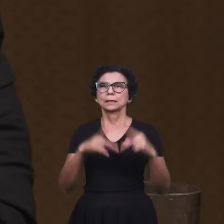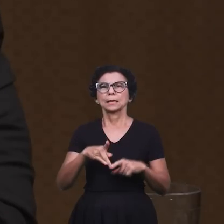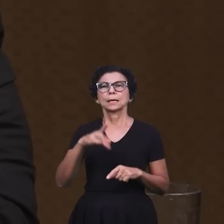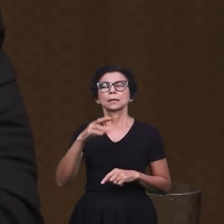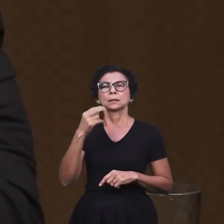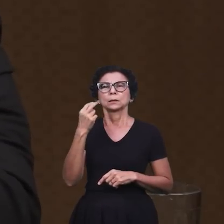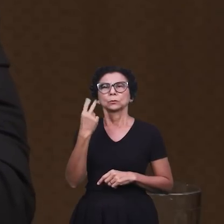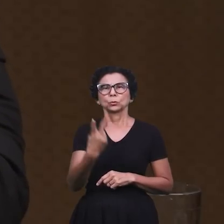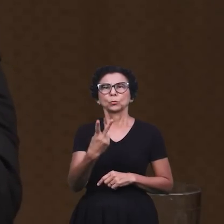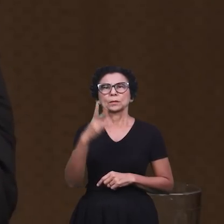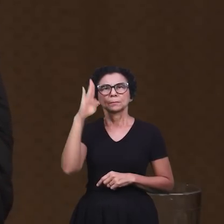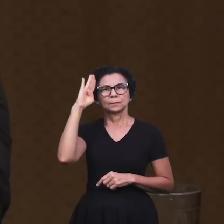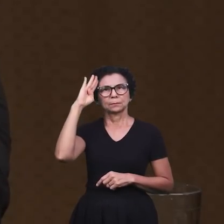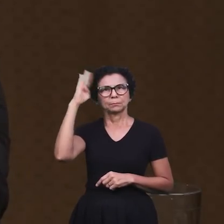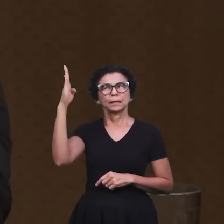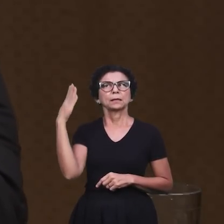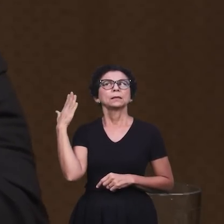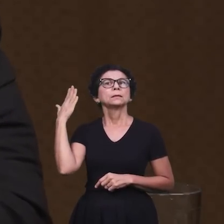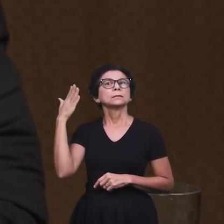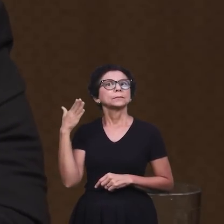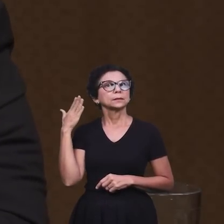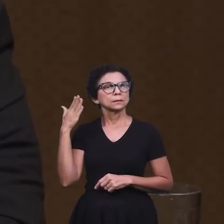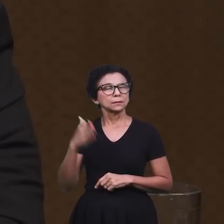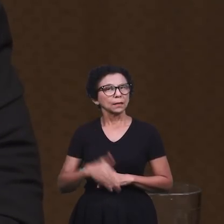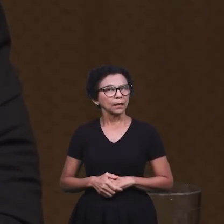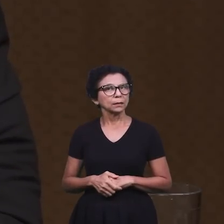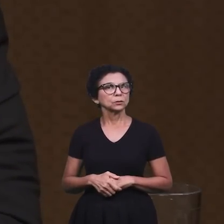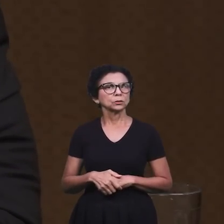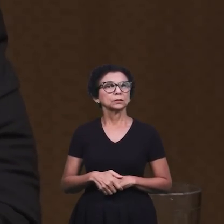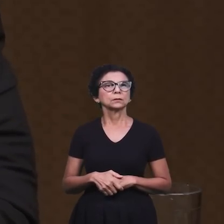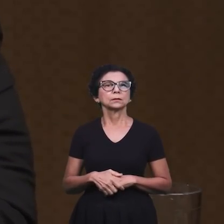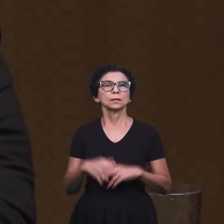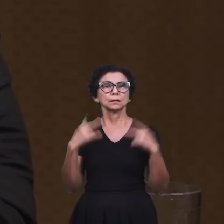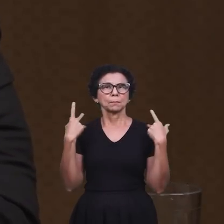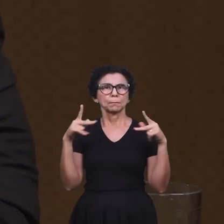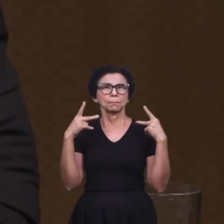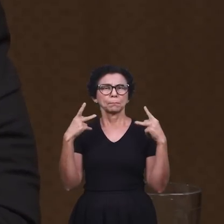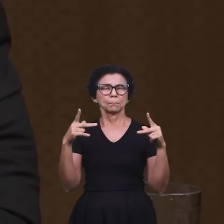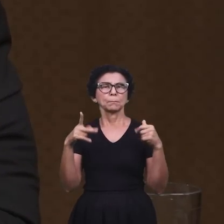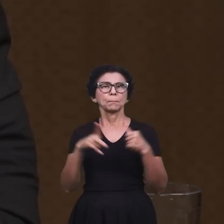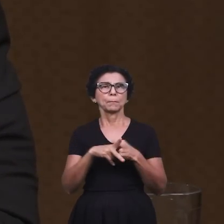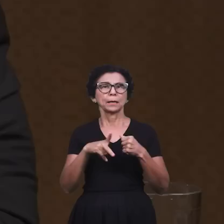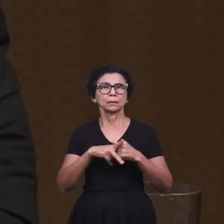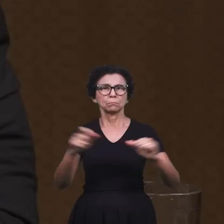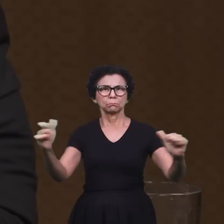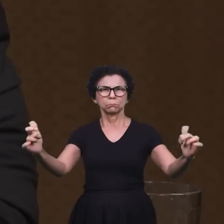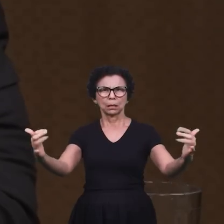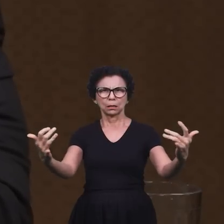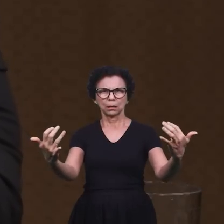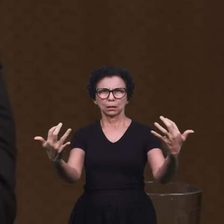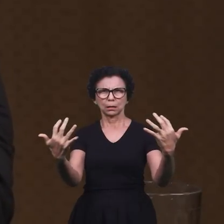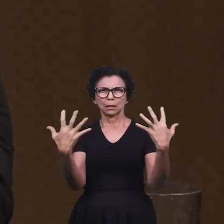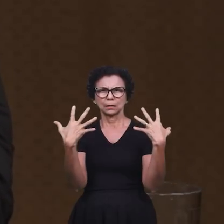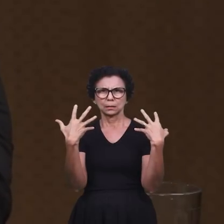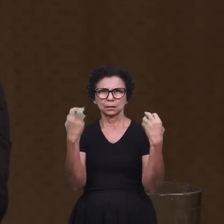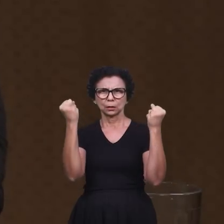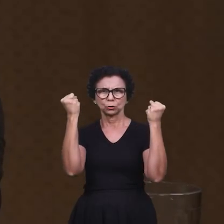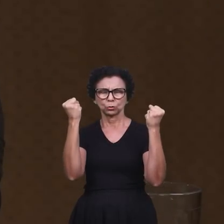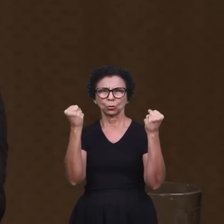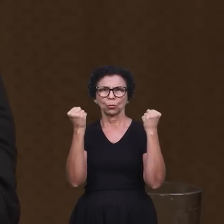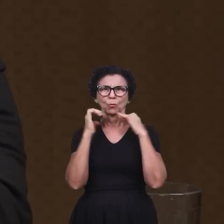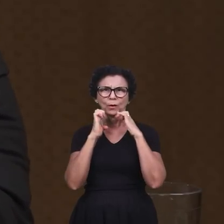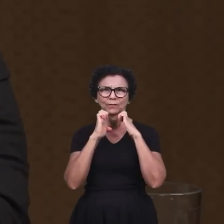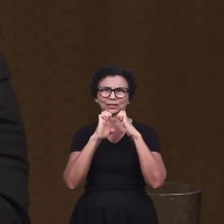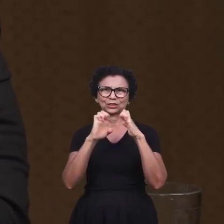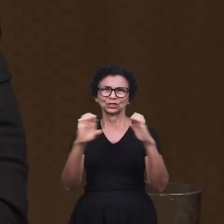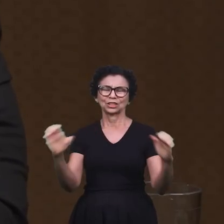e que converteram, foram meios que Deus usou para a conversão de milhares de pessoas, abrindo a porta do reino